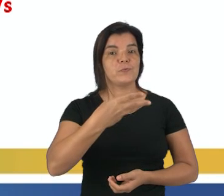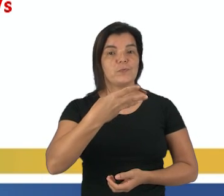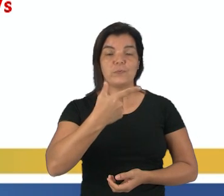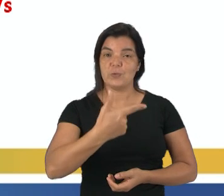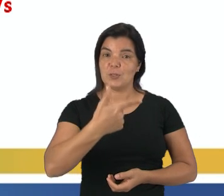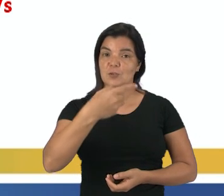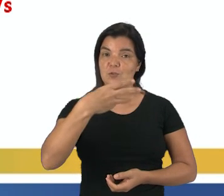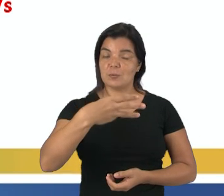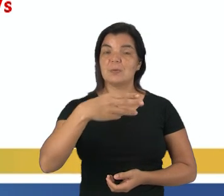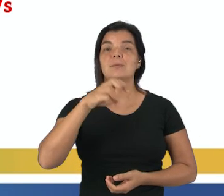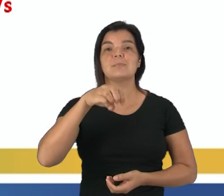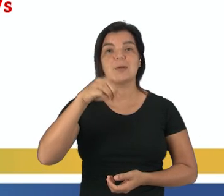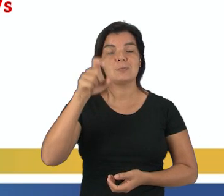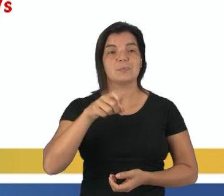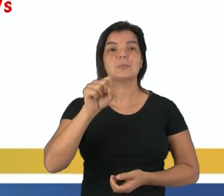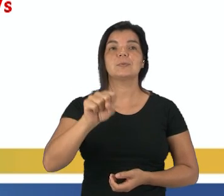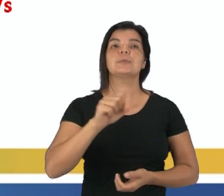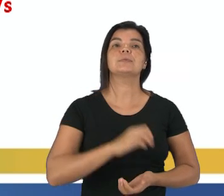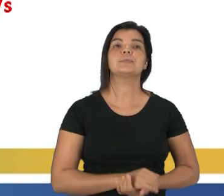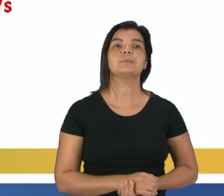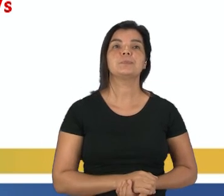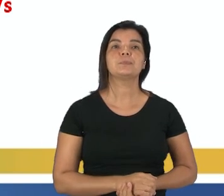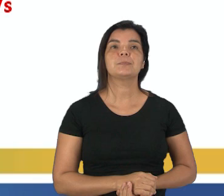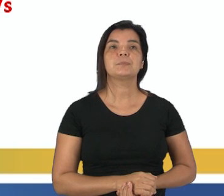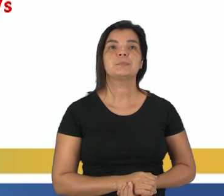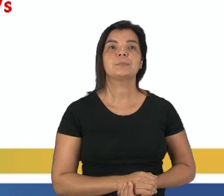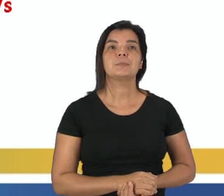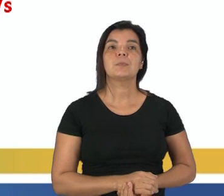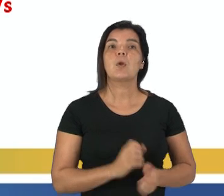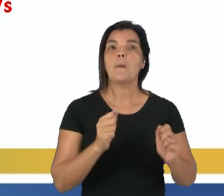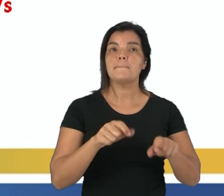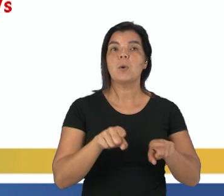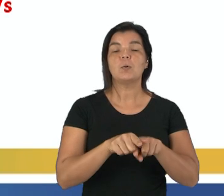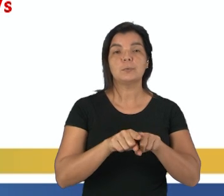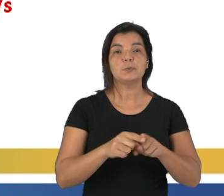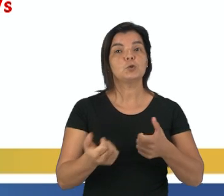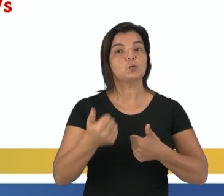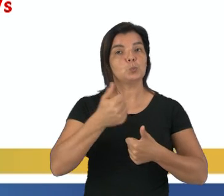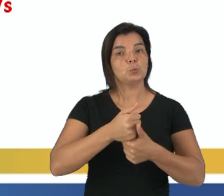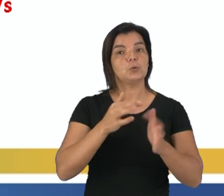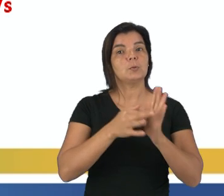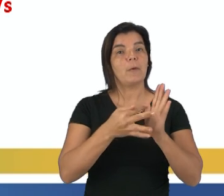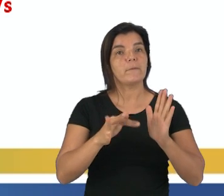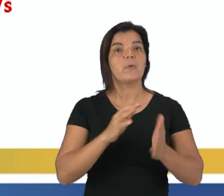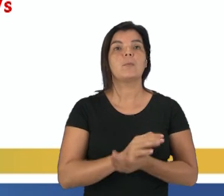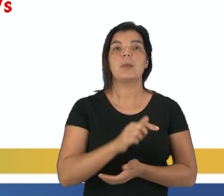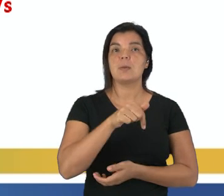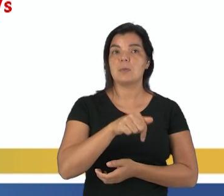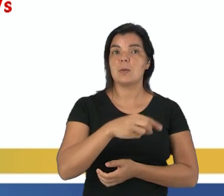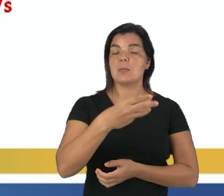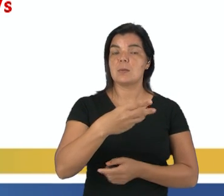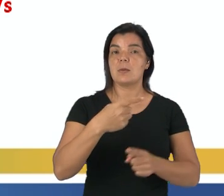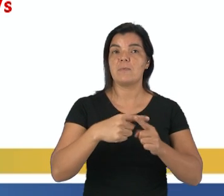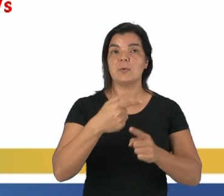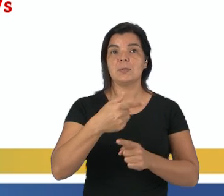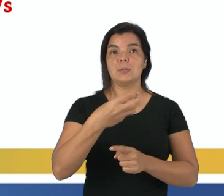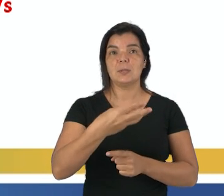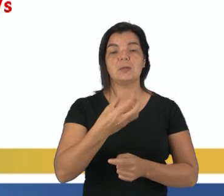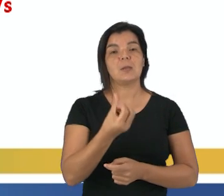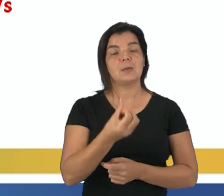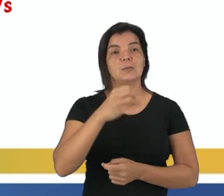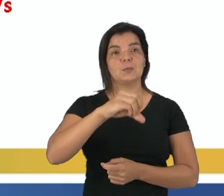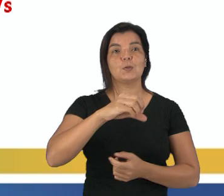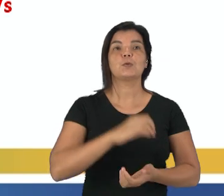de 23, né? 5 vezes 4 é 20, mais 3, 23. Aí eu posso colocar lá, agora onde eu preciso, vai dar